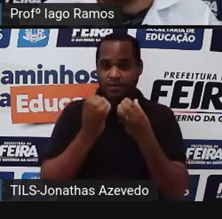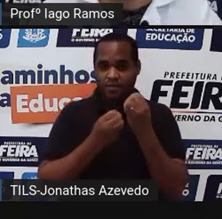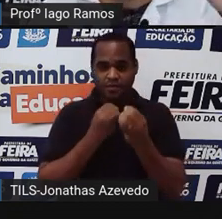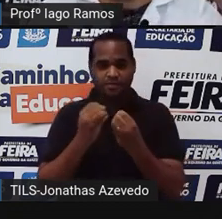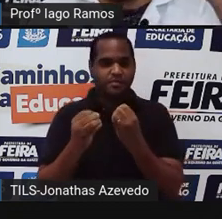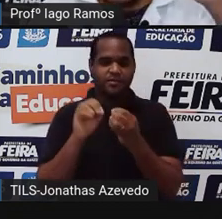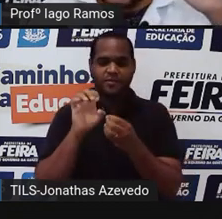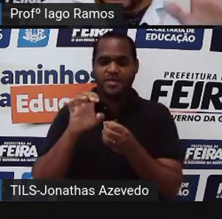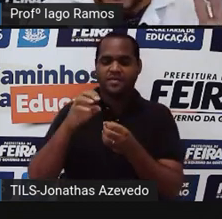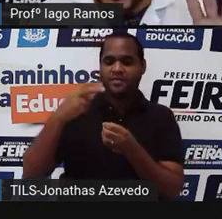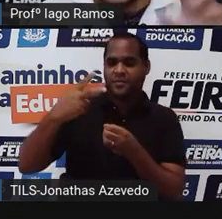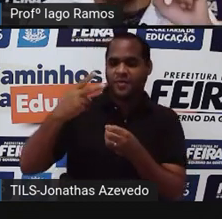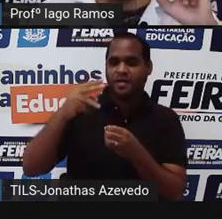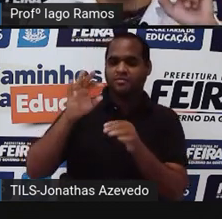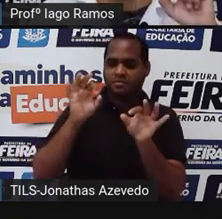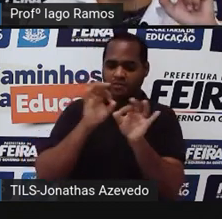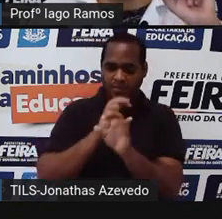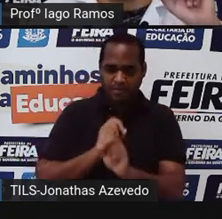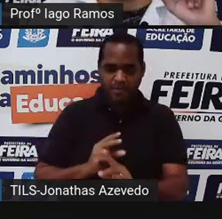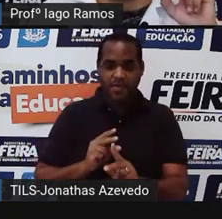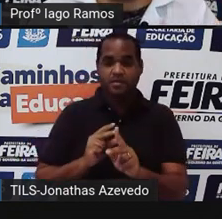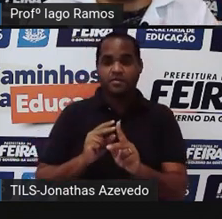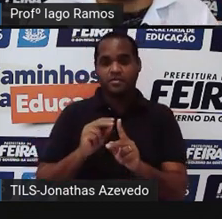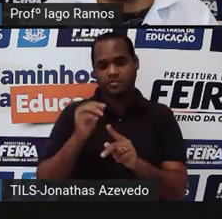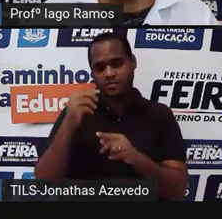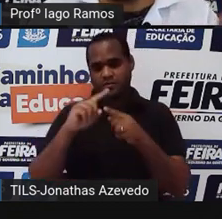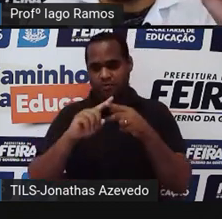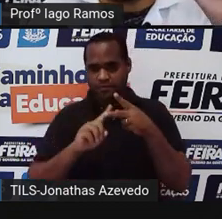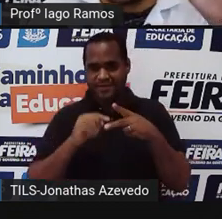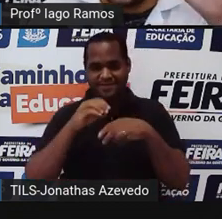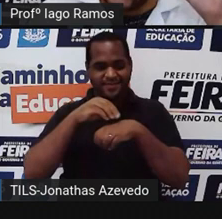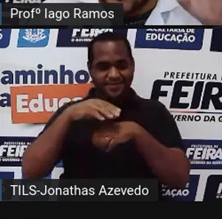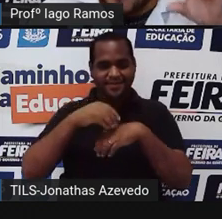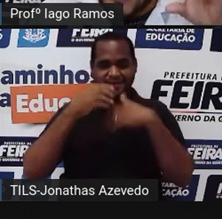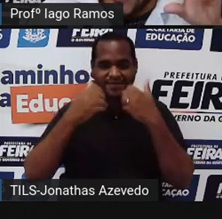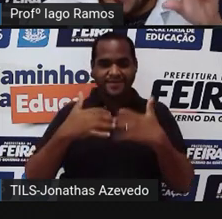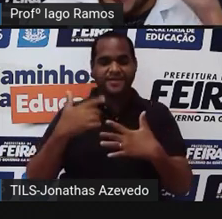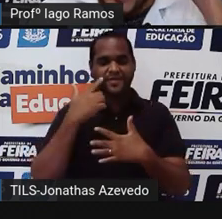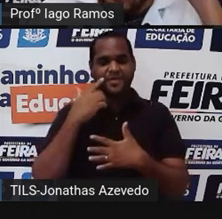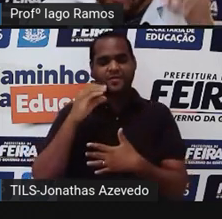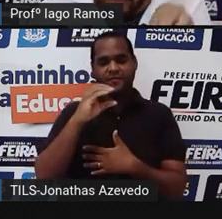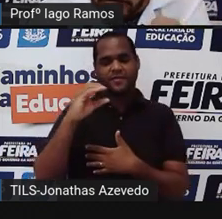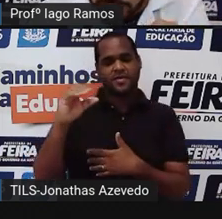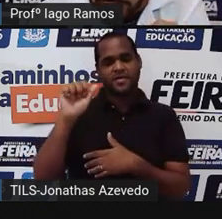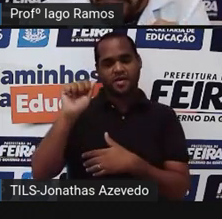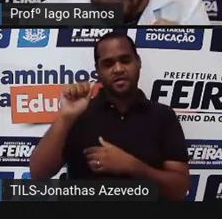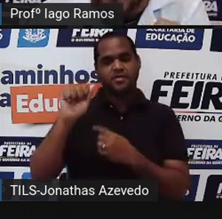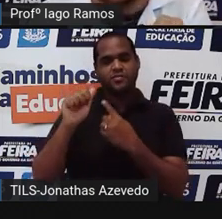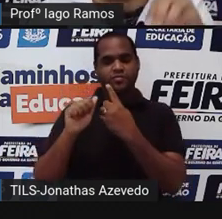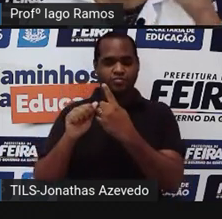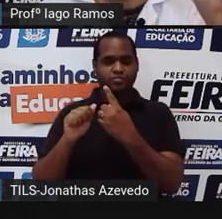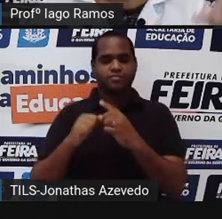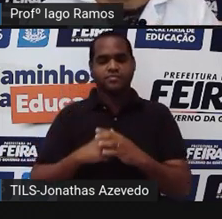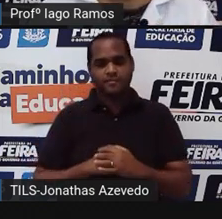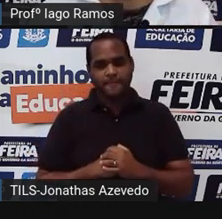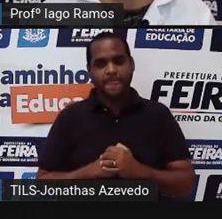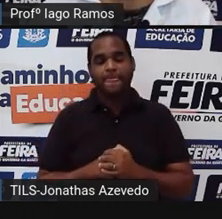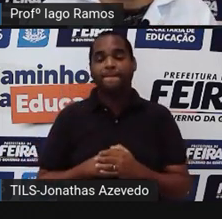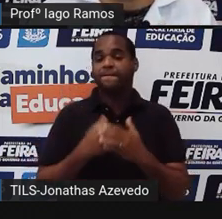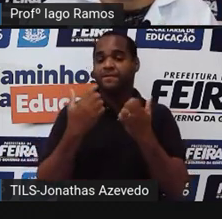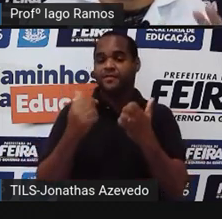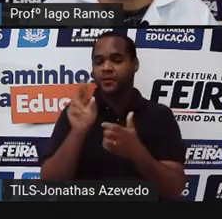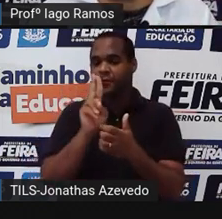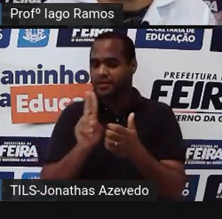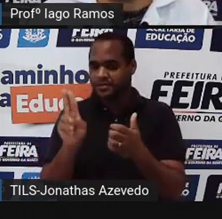completas, né? Essas duas que eu trouxe foram completas, só que o coeficiente A é 1. E aí a gente usa